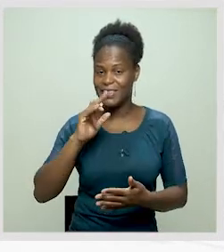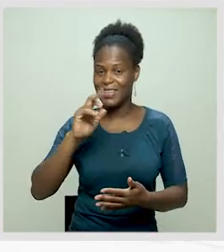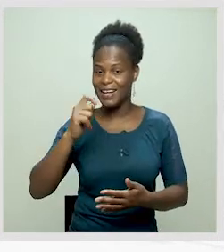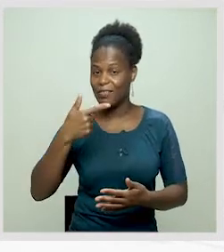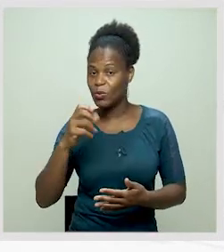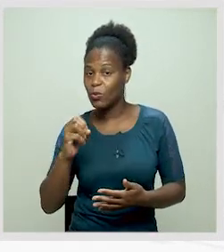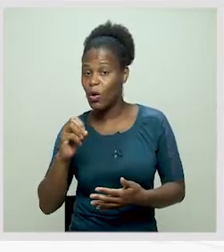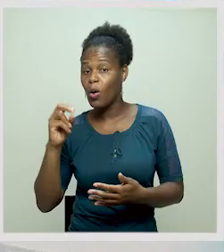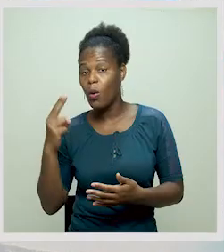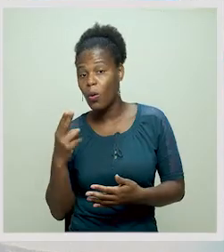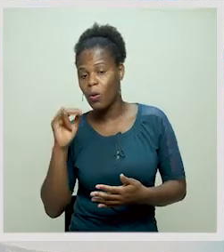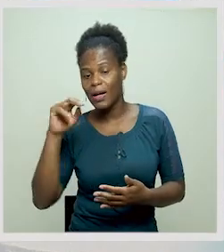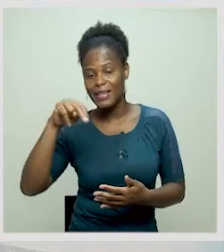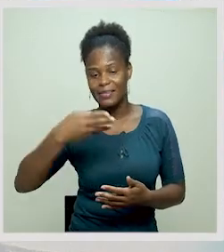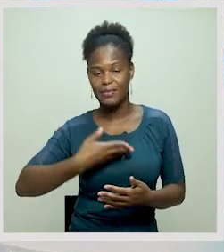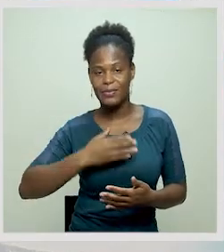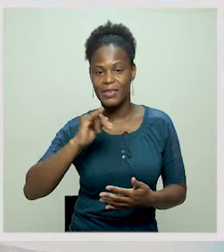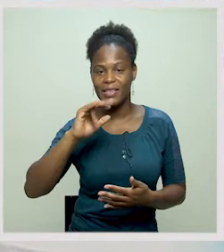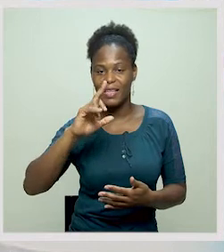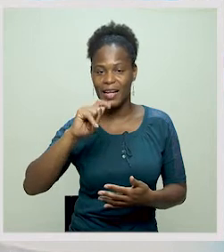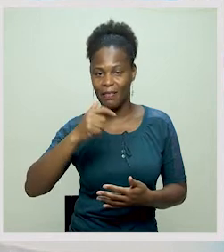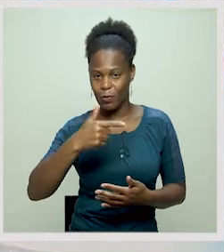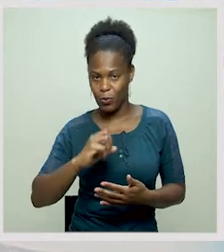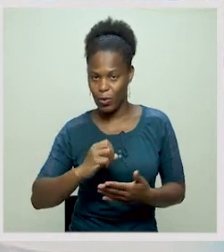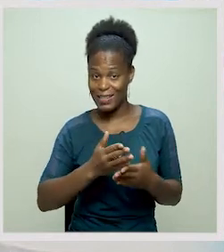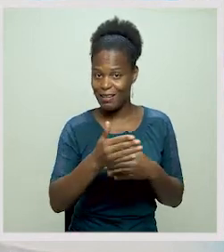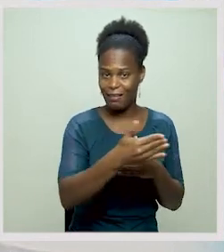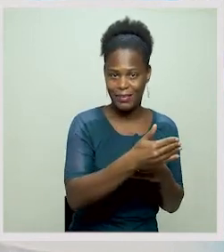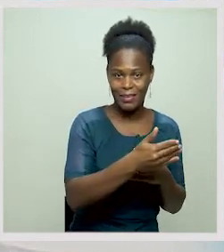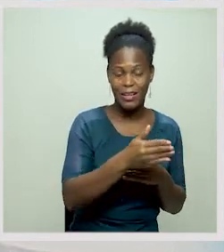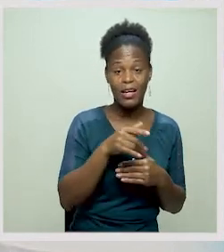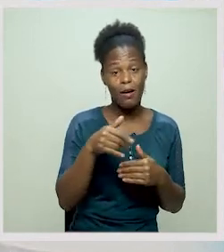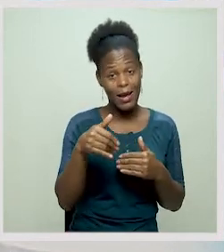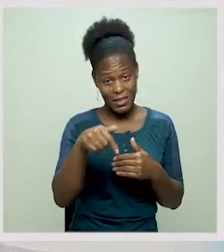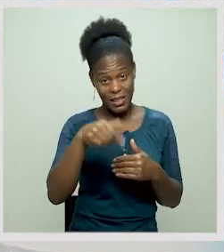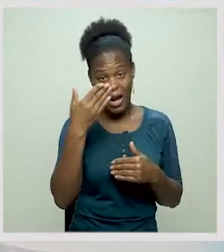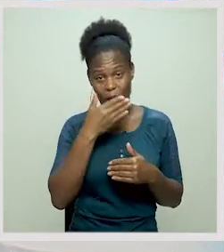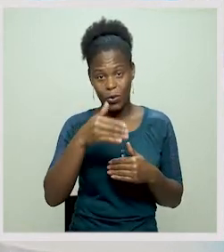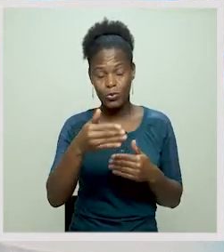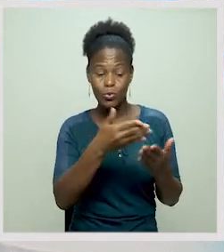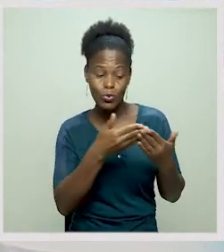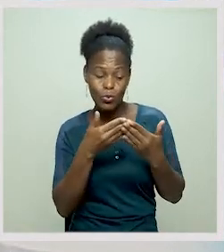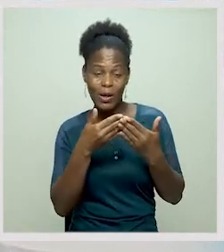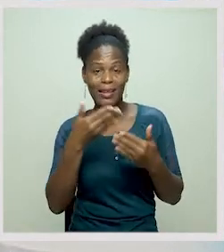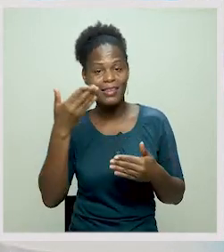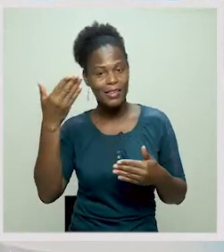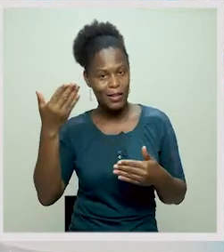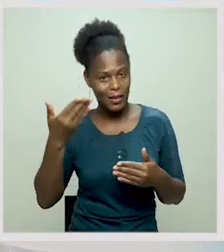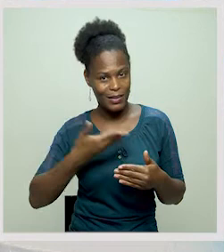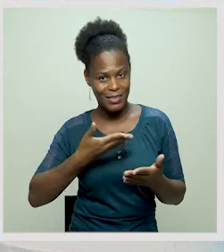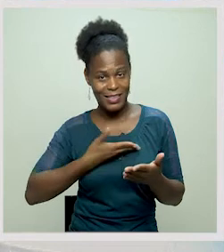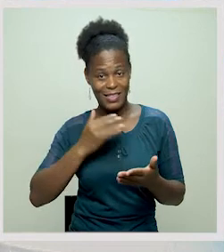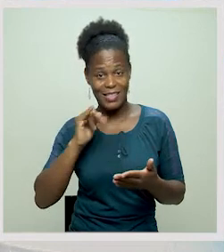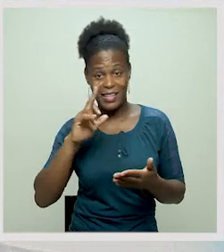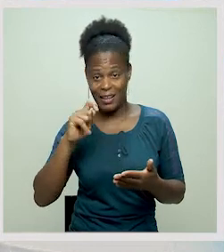ou indireto. Vamos estudar o direto nesta aula e na próxima aula vamos